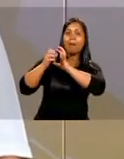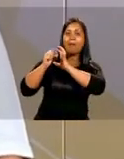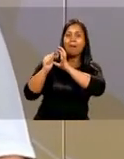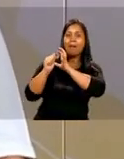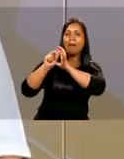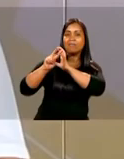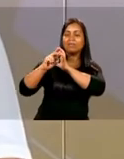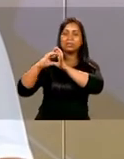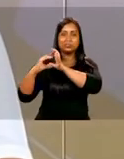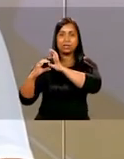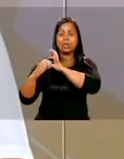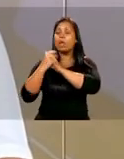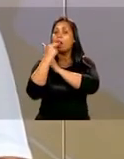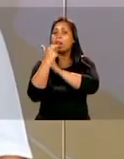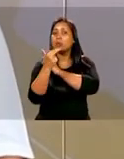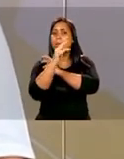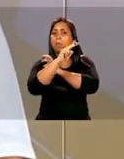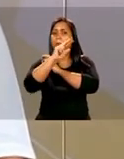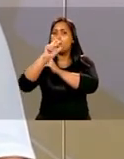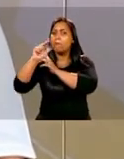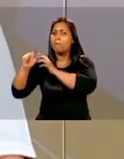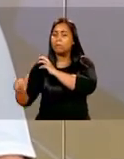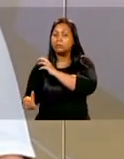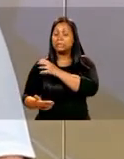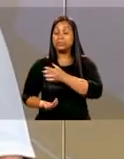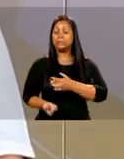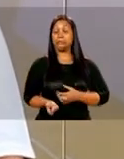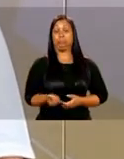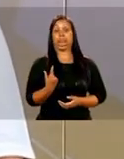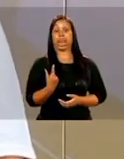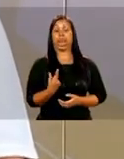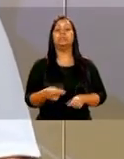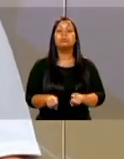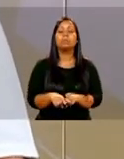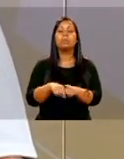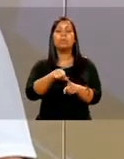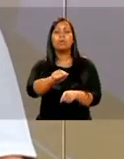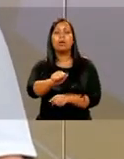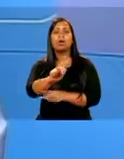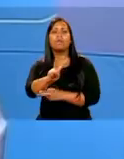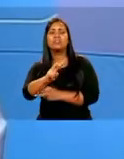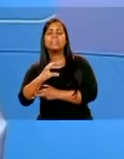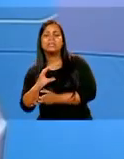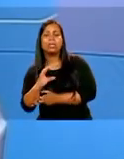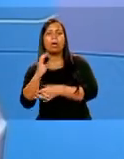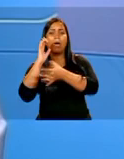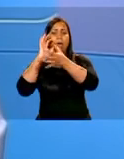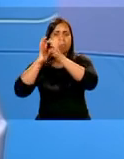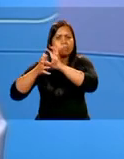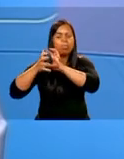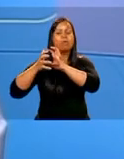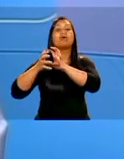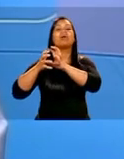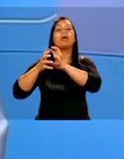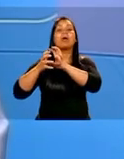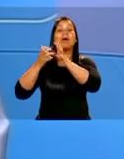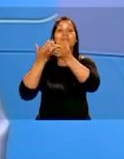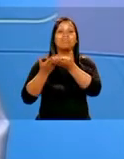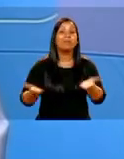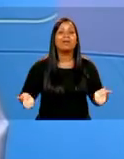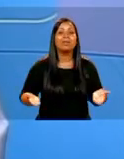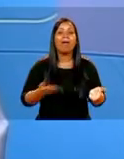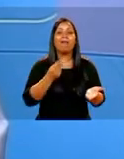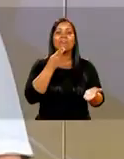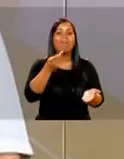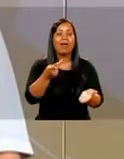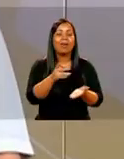guia turístico, falava várias línguas. Aí o AVC justamente, né, deixou como sequela a perda